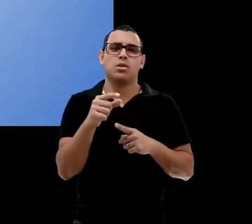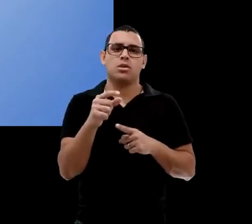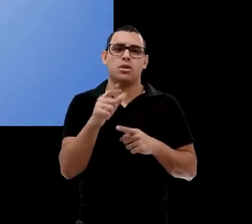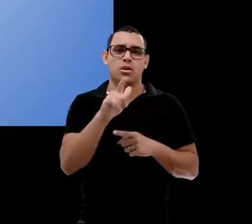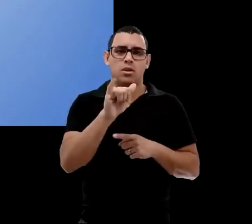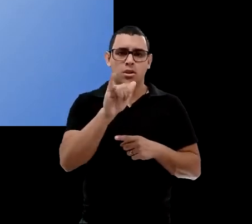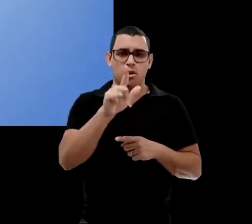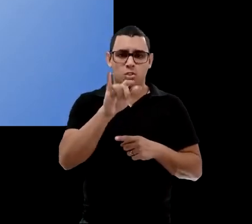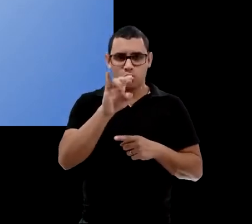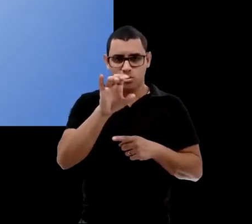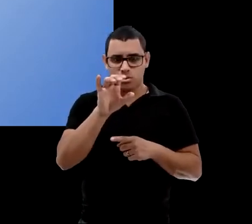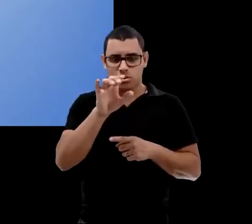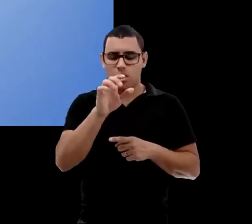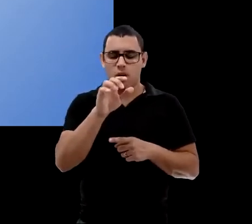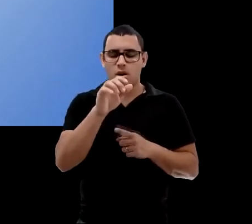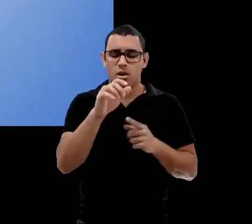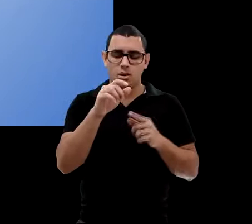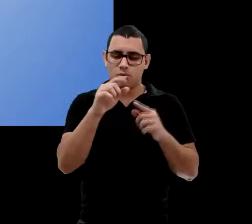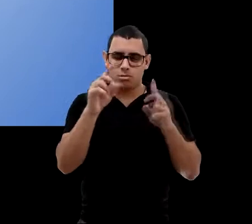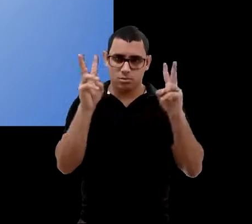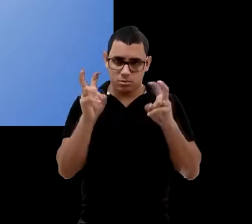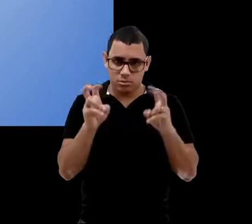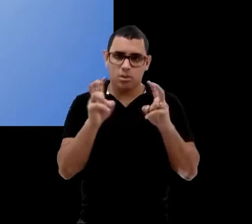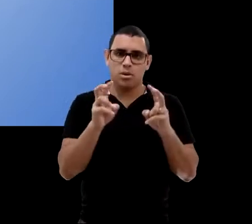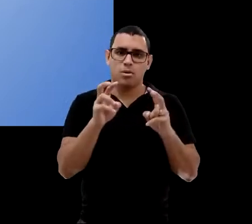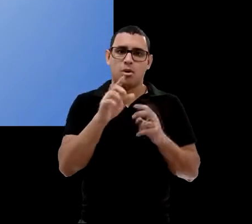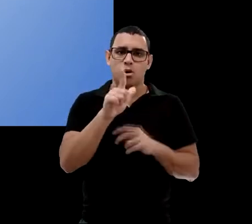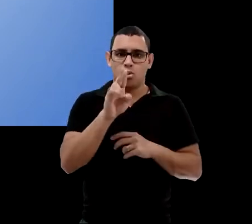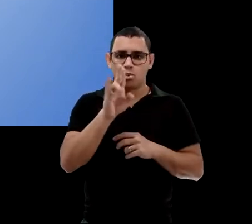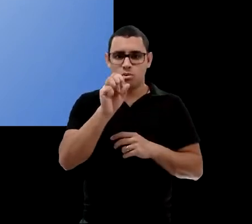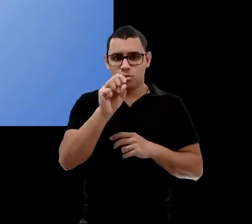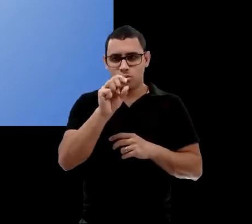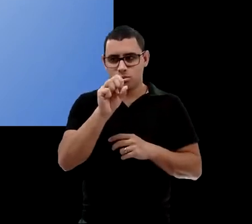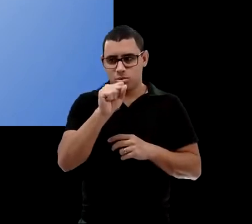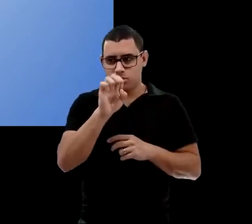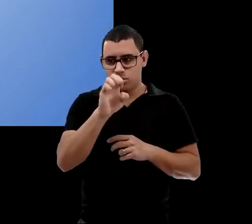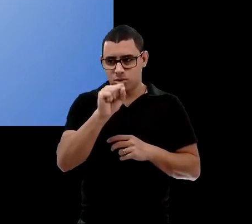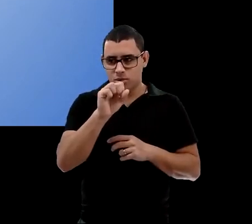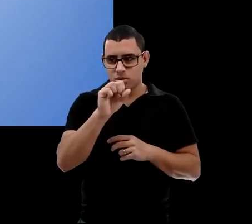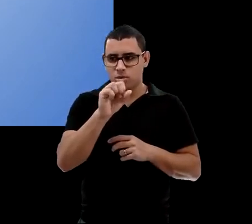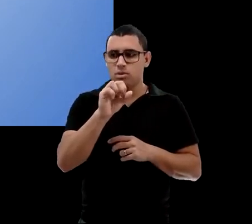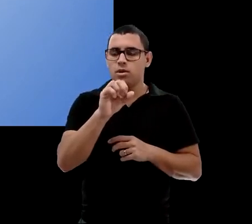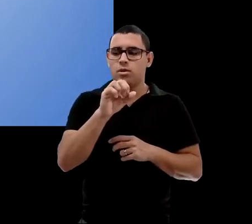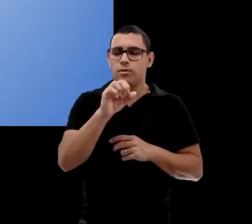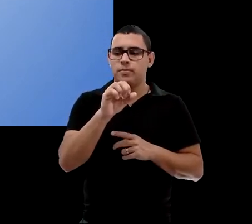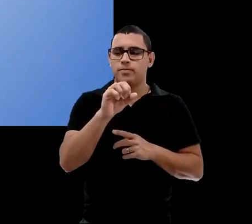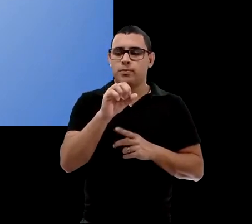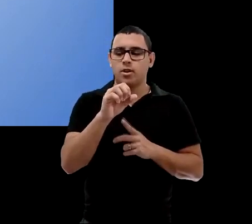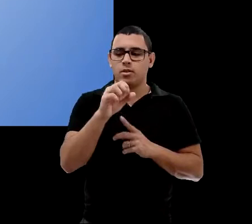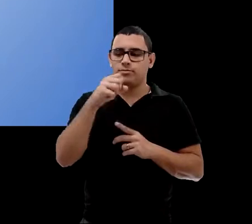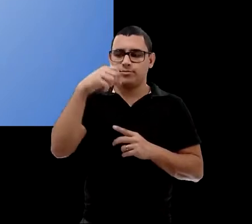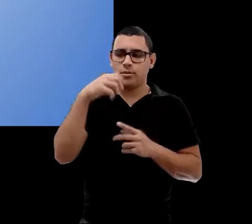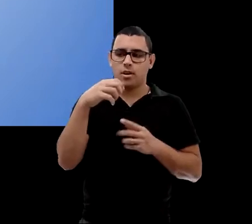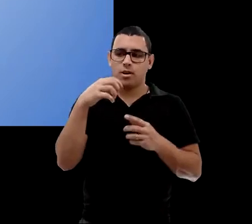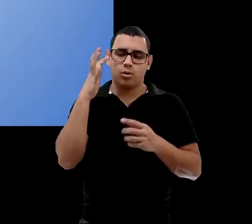combatia, o que eram as luzes da razão, e vamos falar, para concluir, um pouco sobre as mulheres e o iluminismo nesta primeira aula,